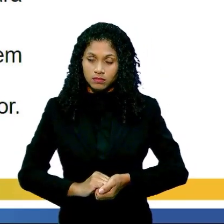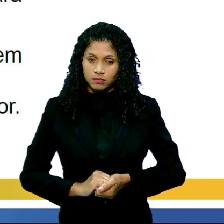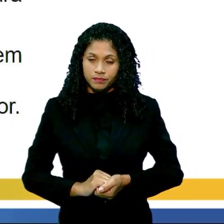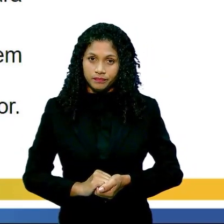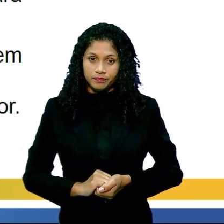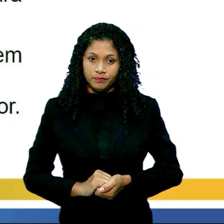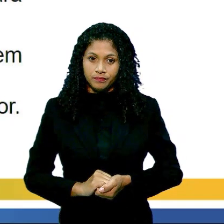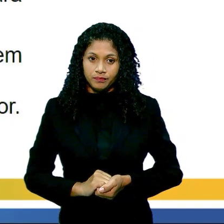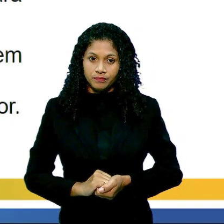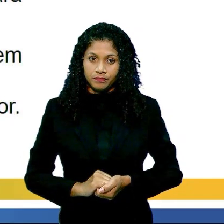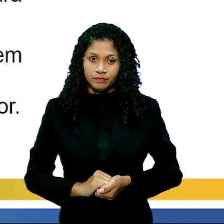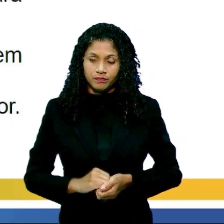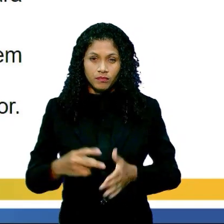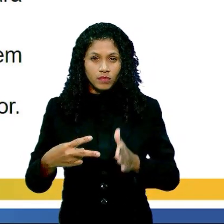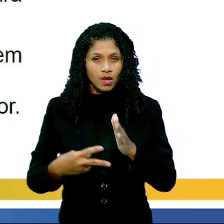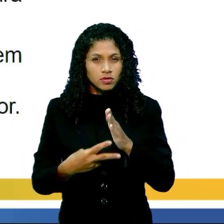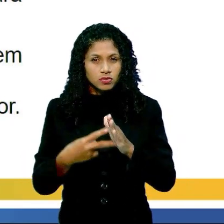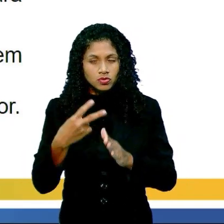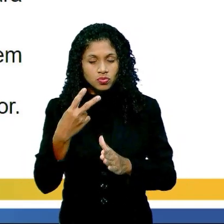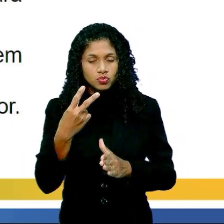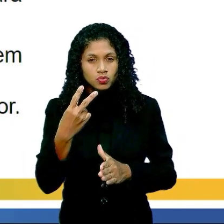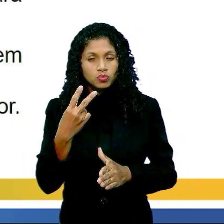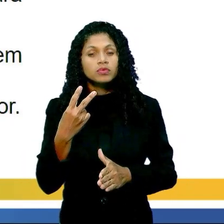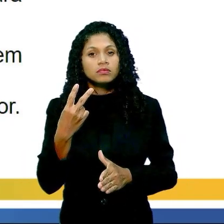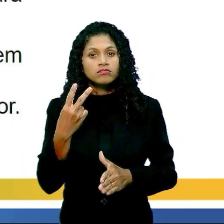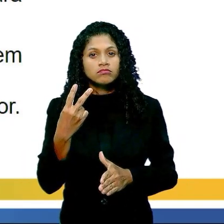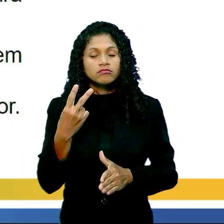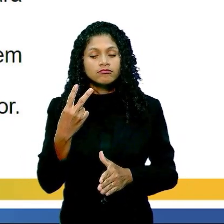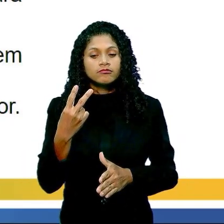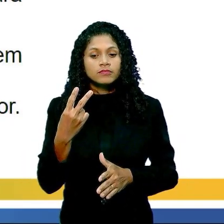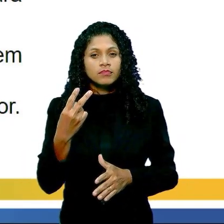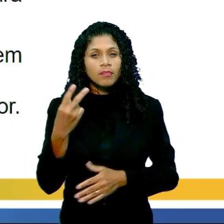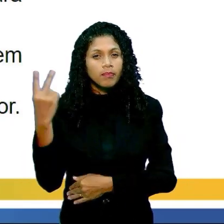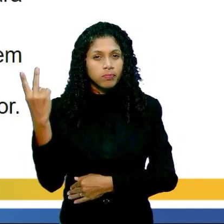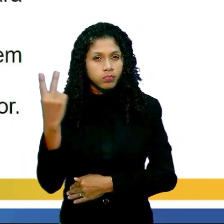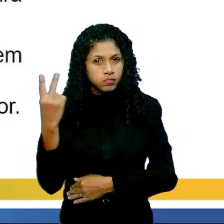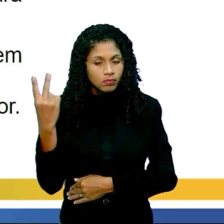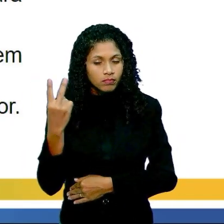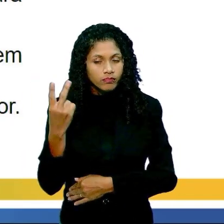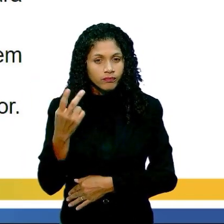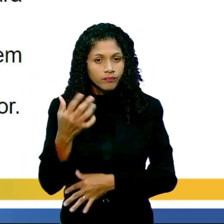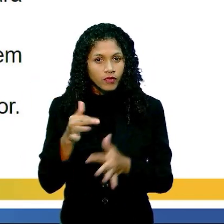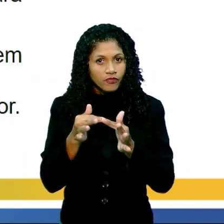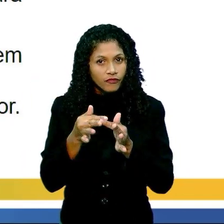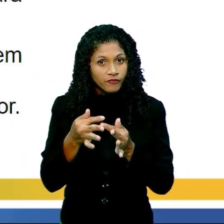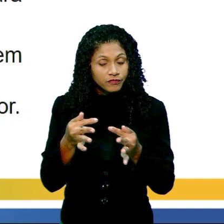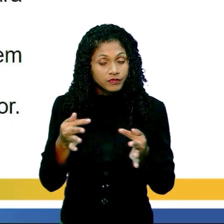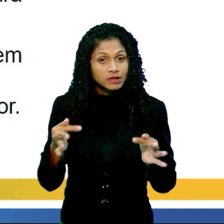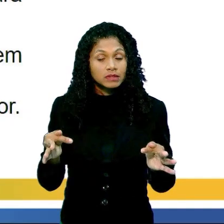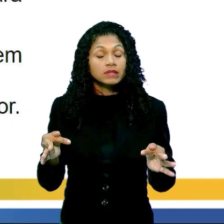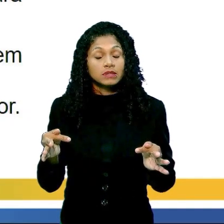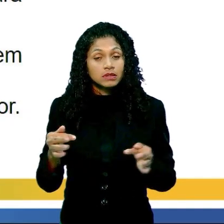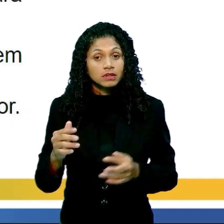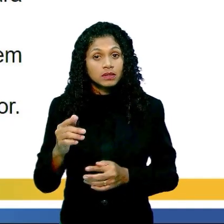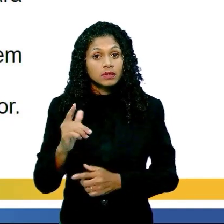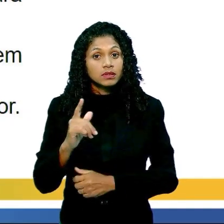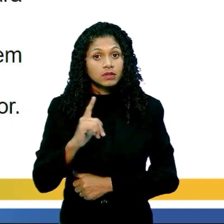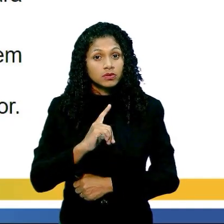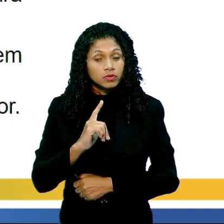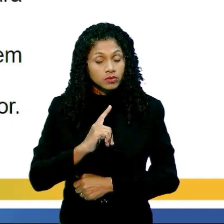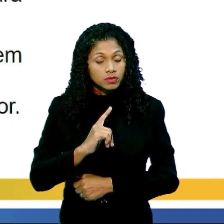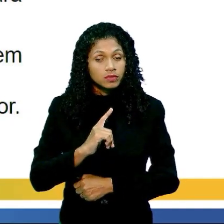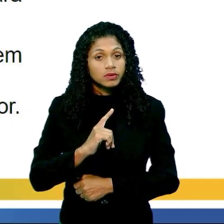As duas primeiras frases do texto, elas estão relacionadas a essa alternativa, ok? Até porque